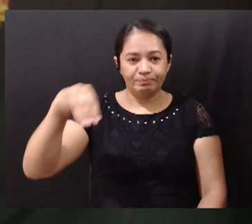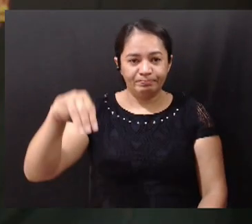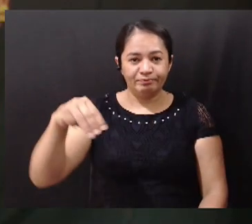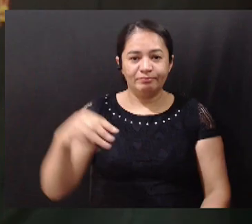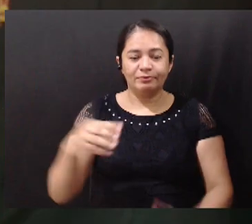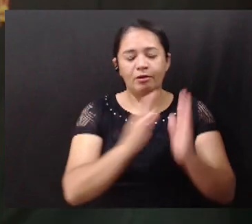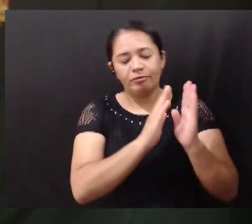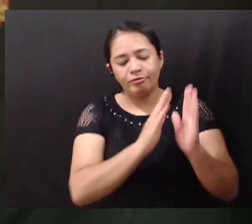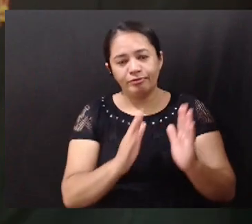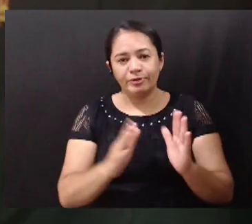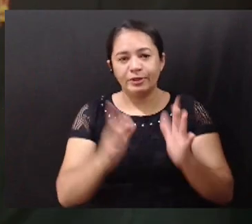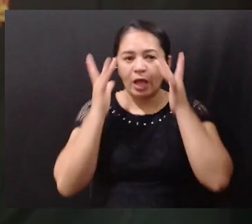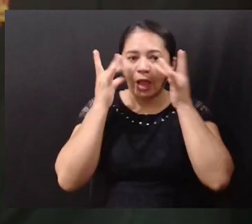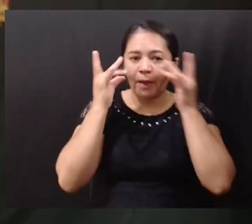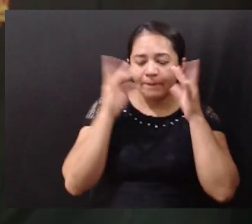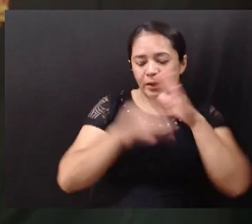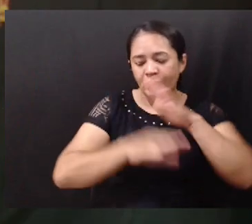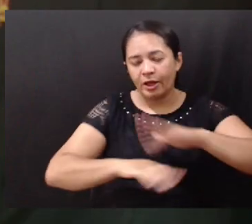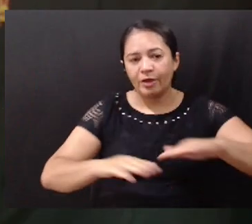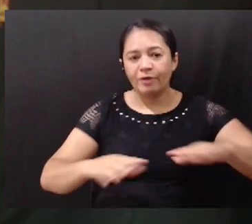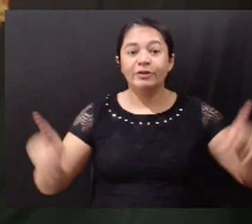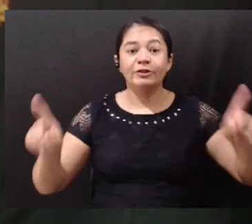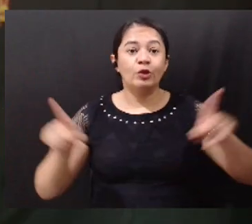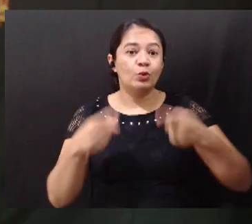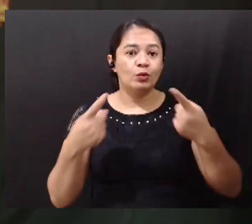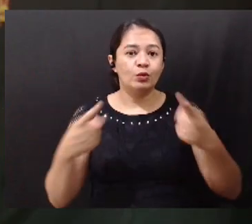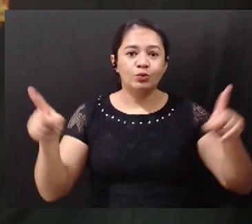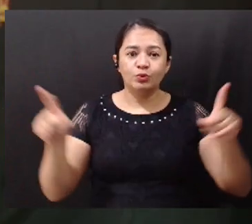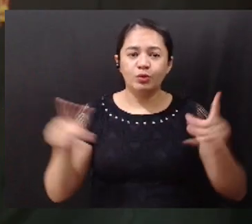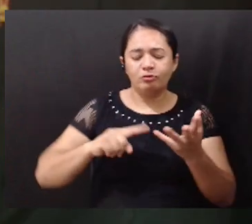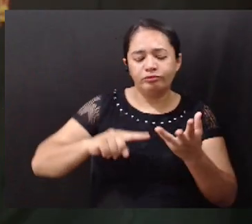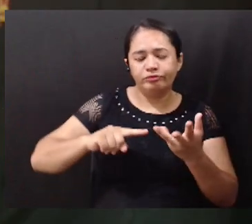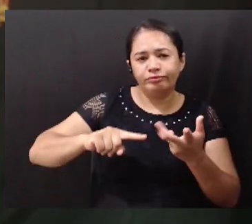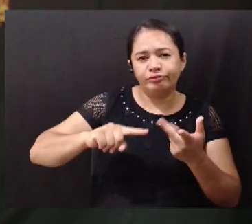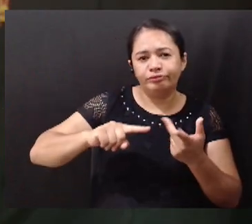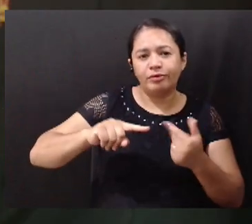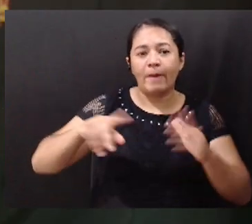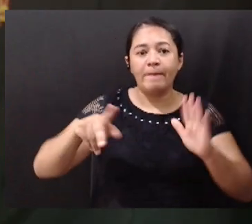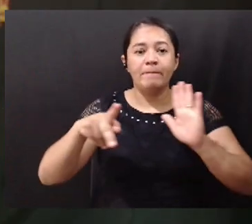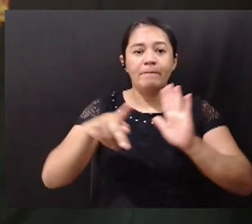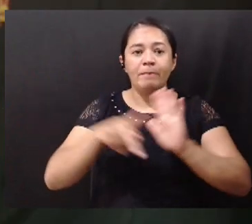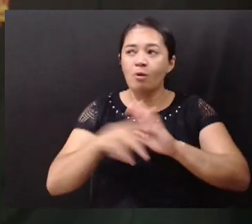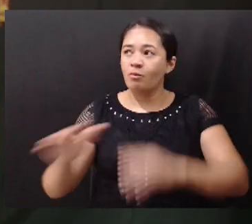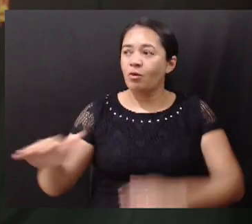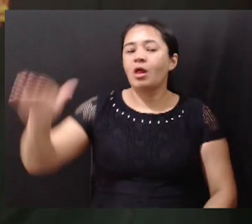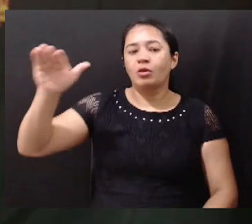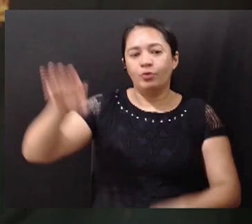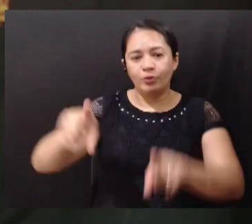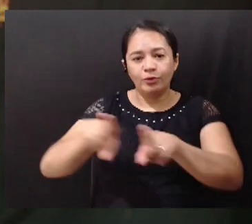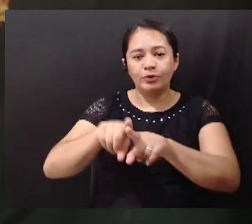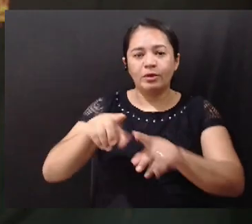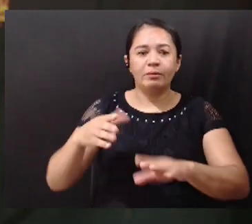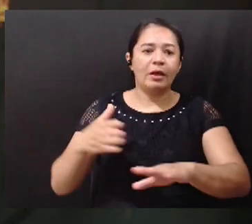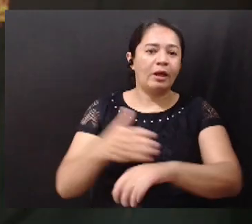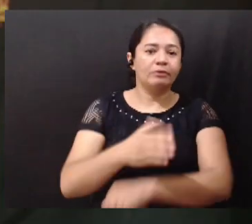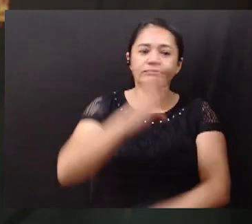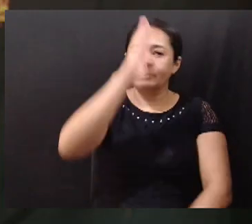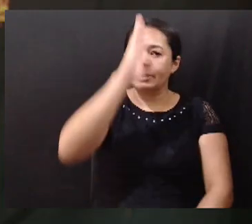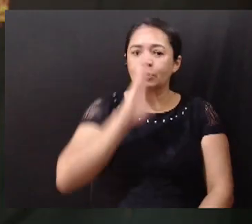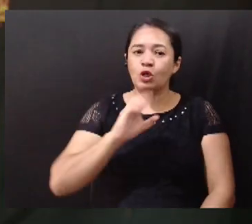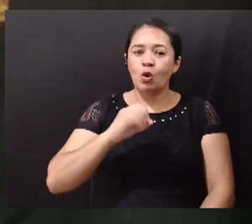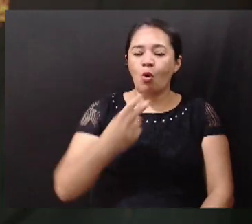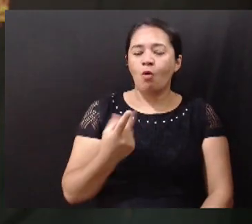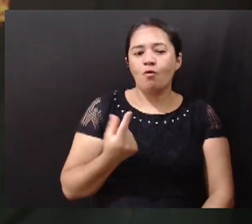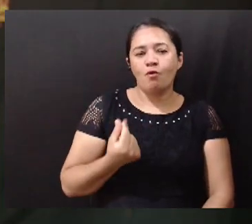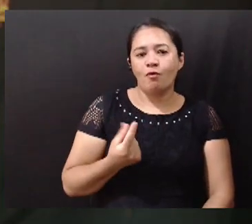espetáculos infantis, musicais, dramas e montagens para o público adulto, com entrada gratuita ou preços acessíveis,